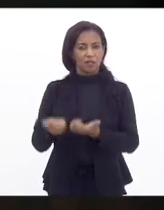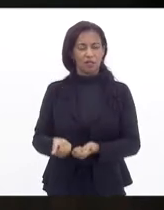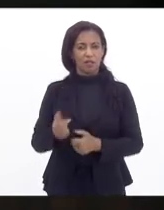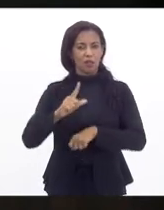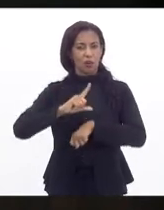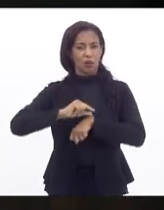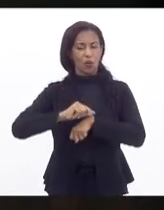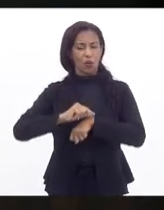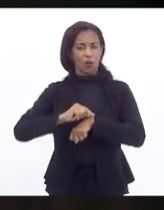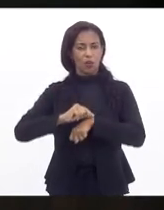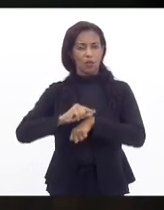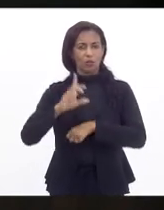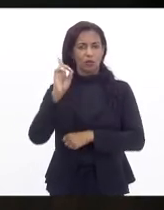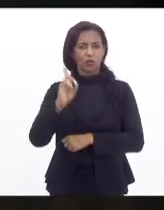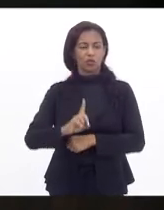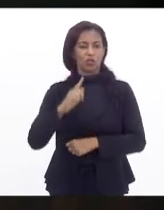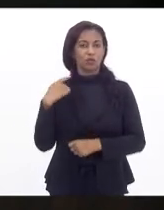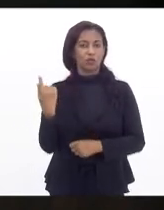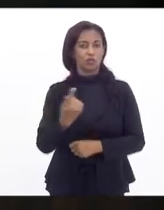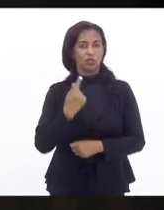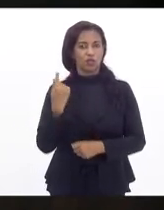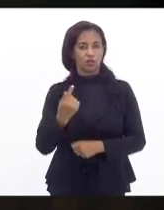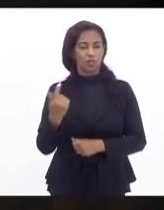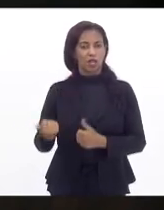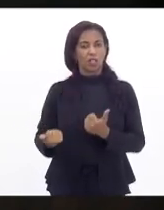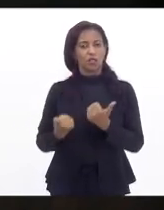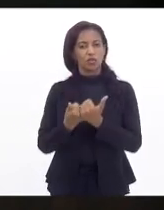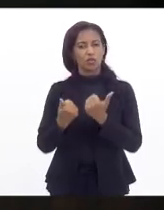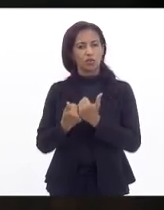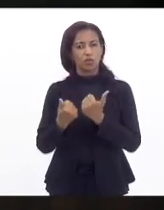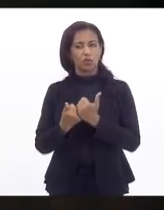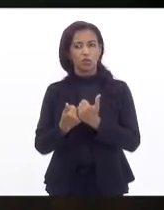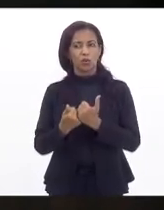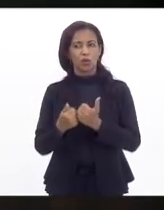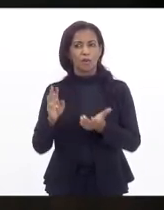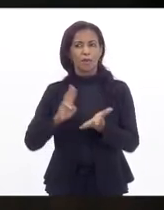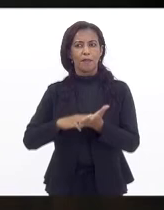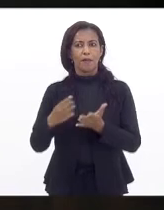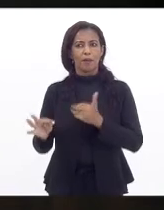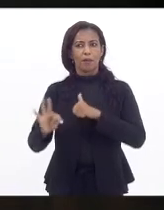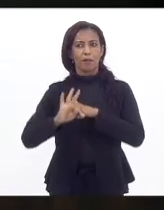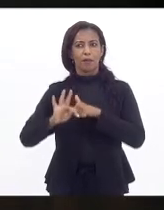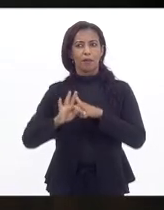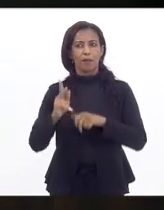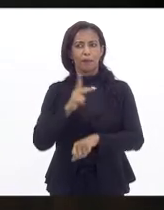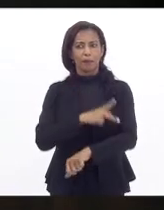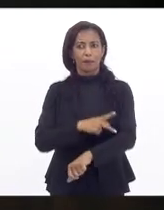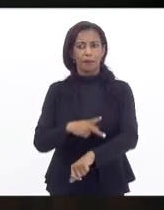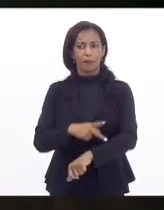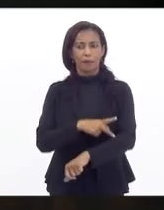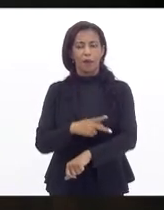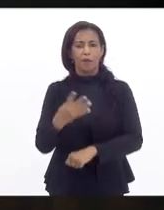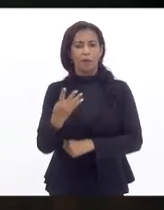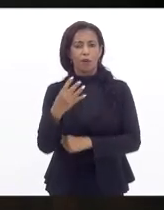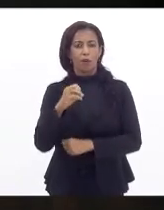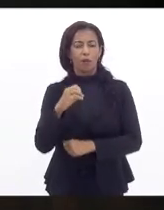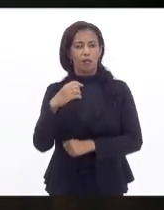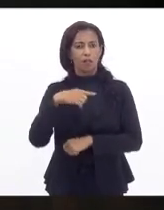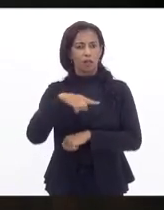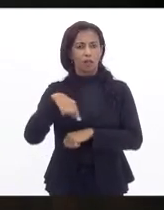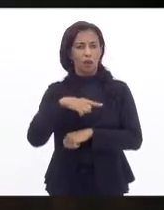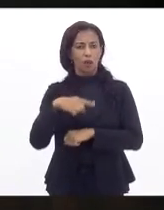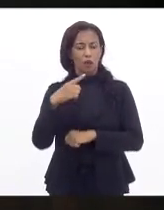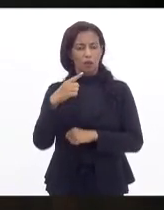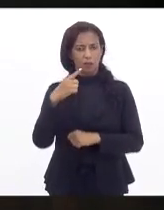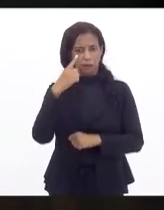horária e as gratificações dos diretores gerais, diretores adjuntos e membros da equipe técnica e pedagógica para 40 horas semanais.